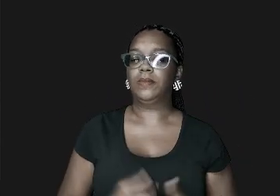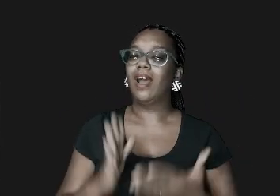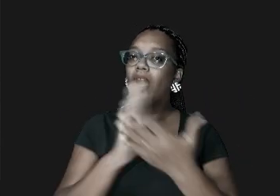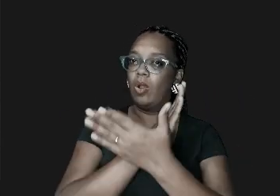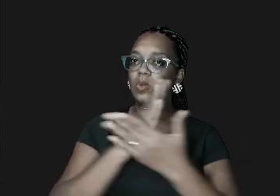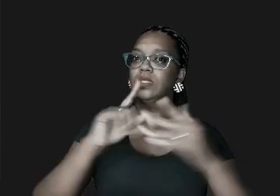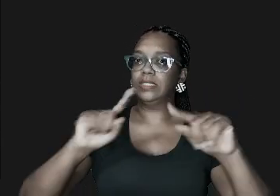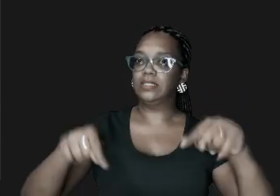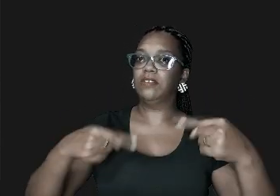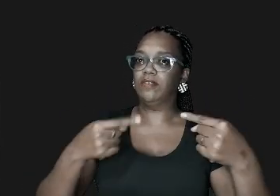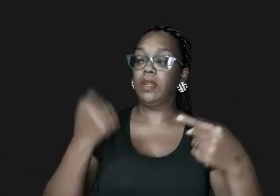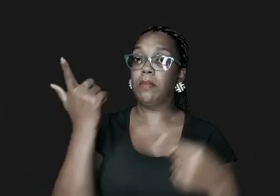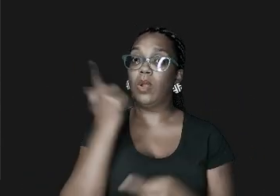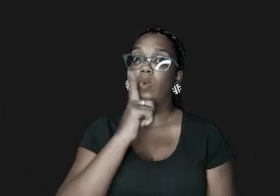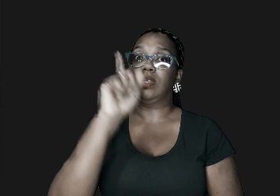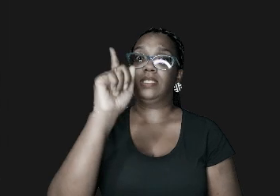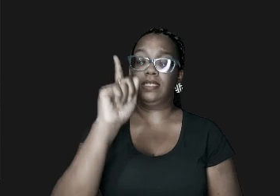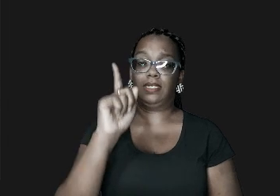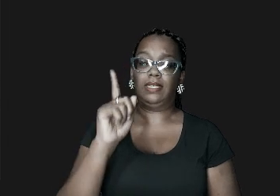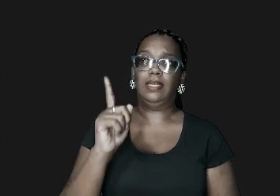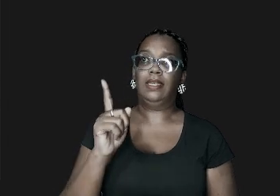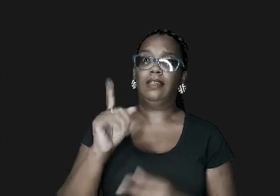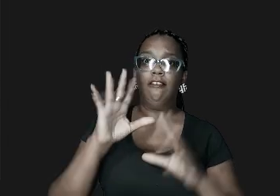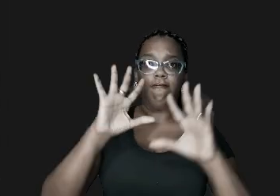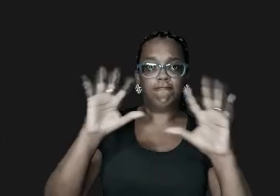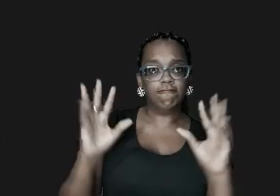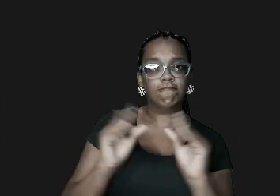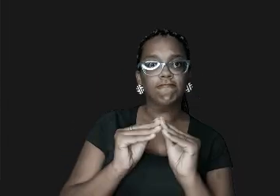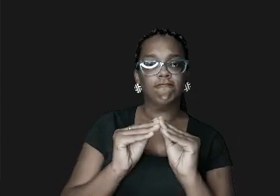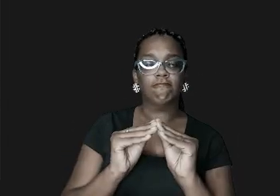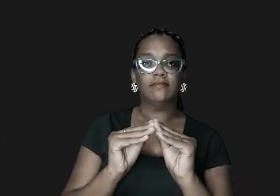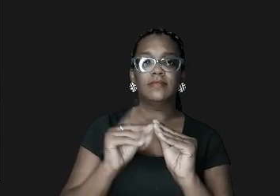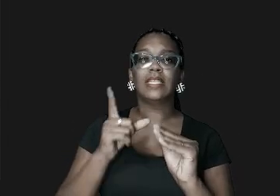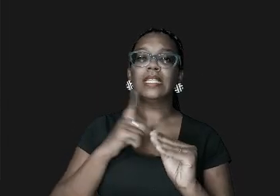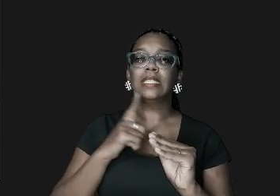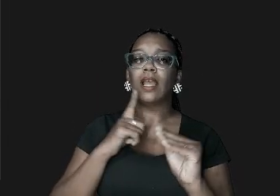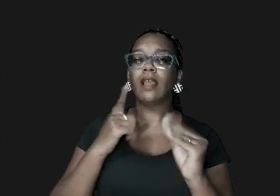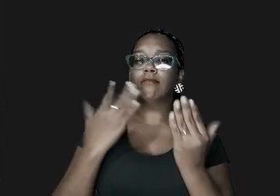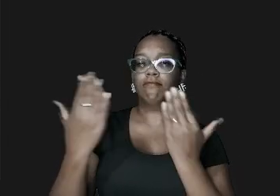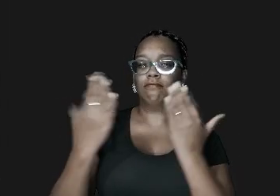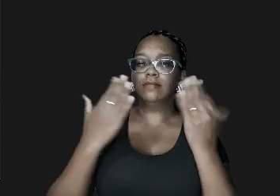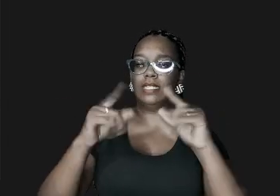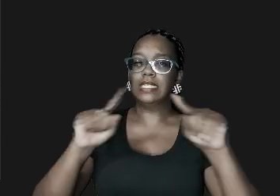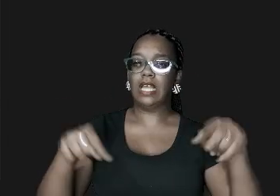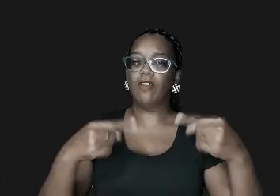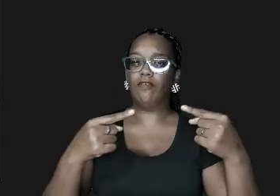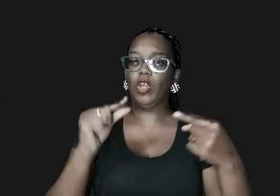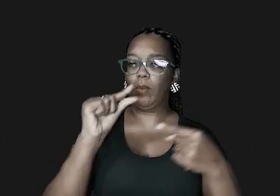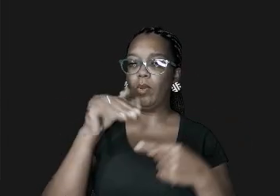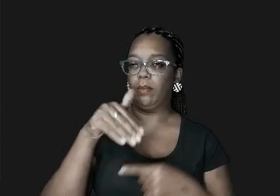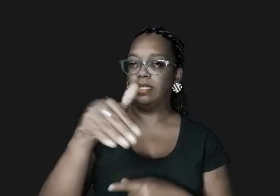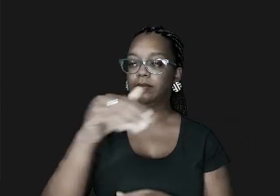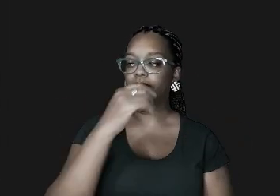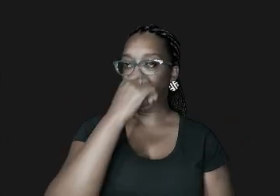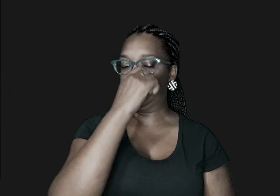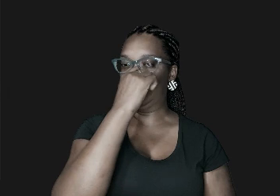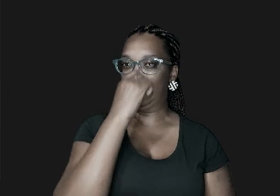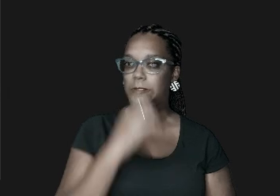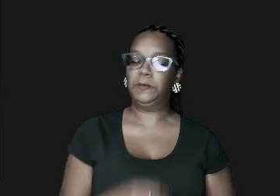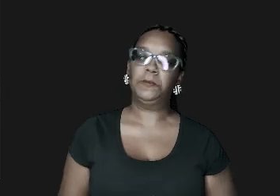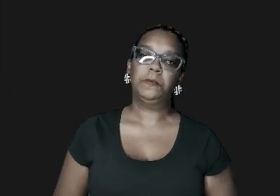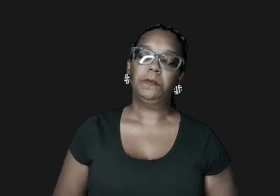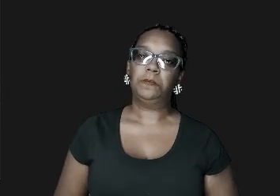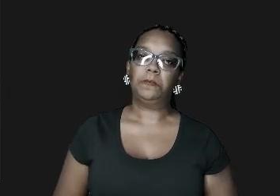tem alguns desafios a gente tem alguns desafios para conseguir concluir a gente chegou parar esse